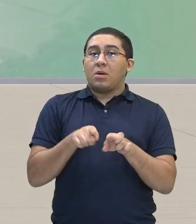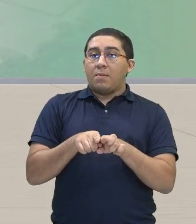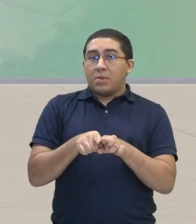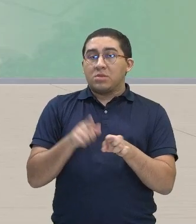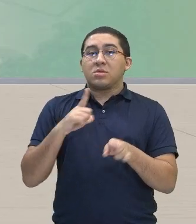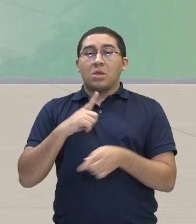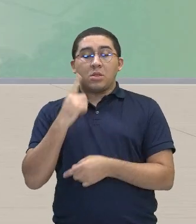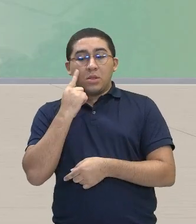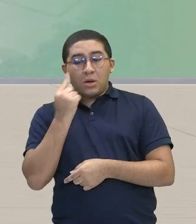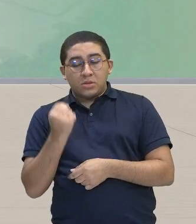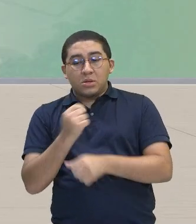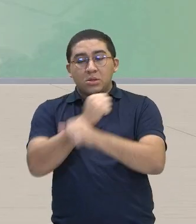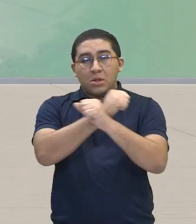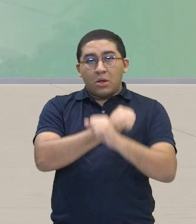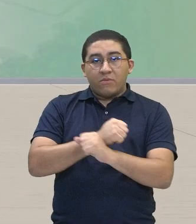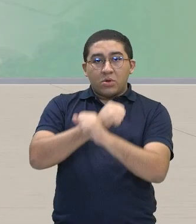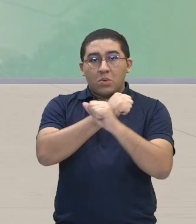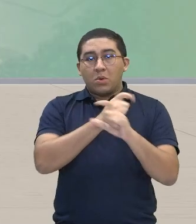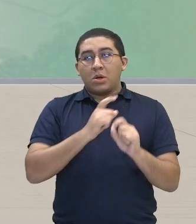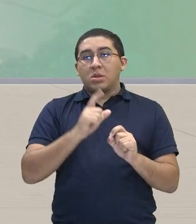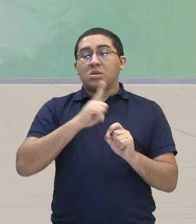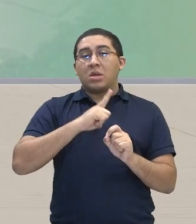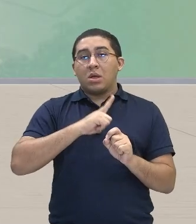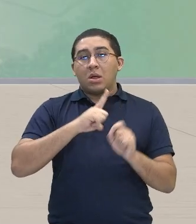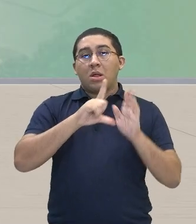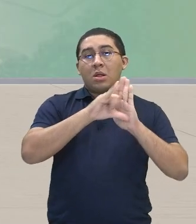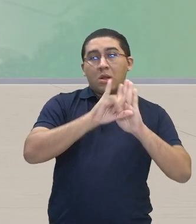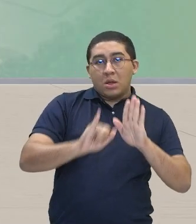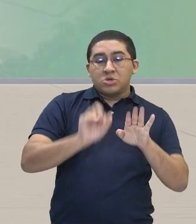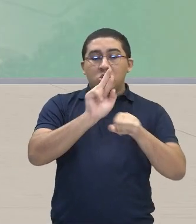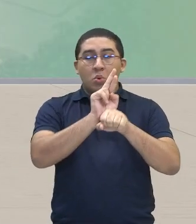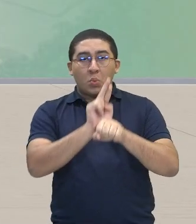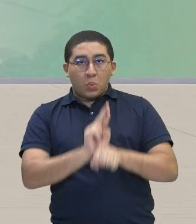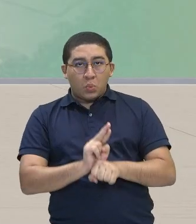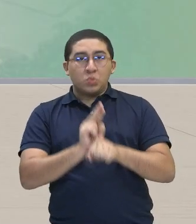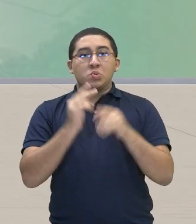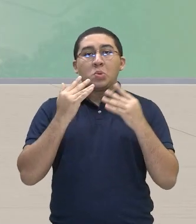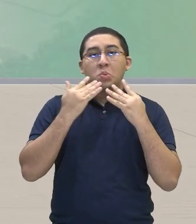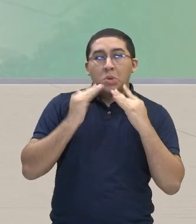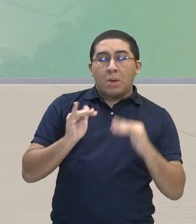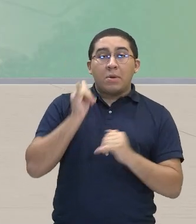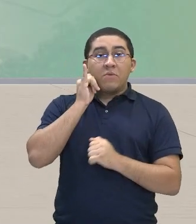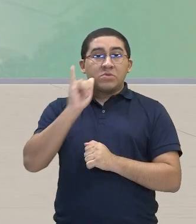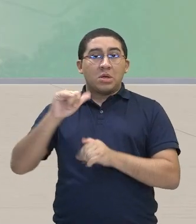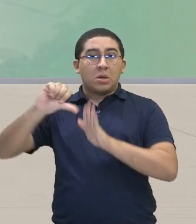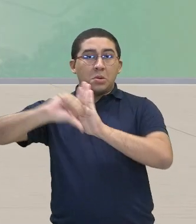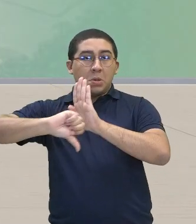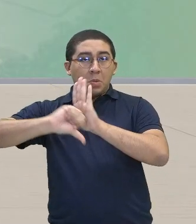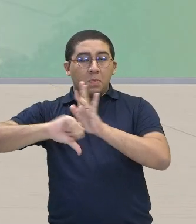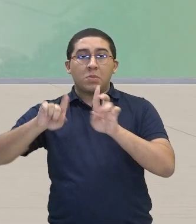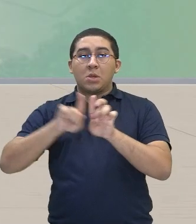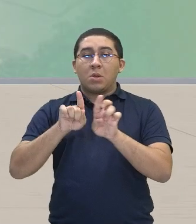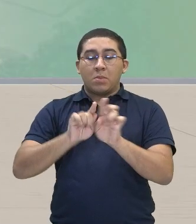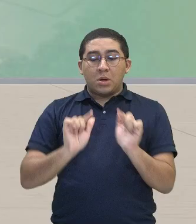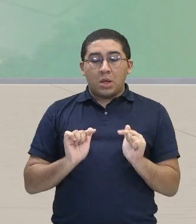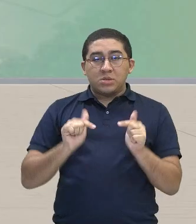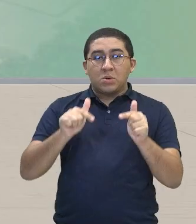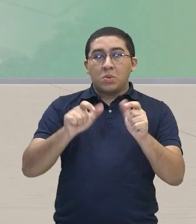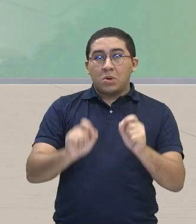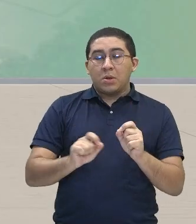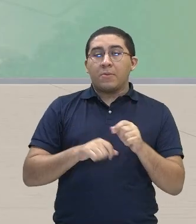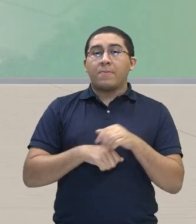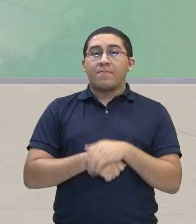parte ilegal de recursos naturais para não ocorrer essa ilegalidade, né? E também a atividade de